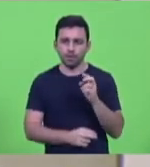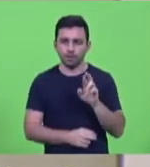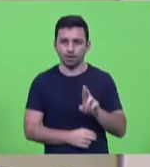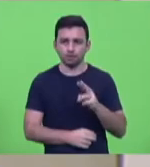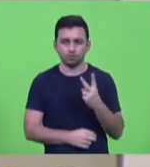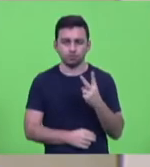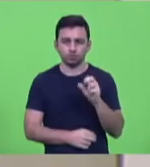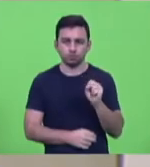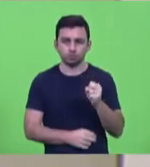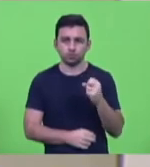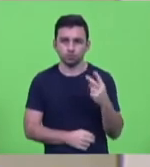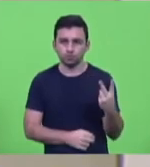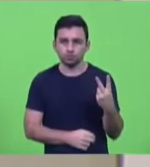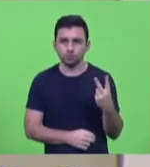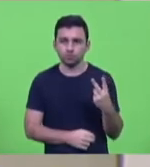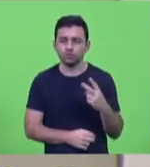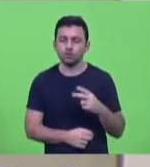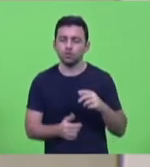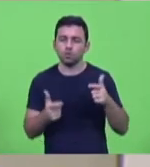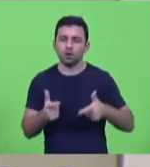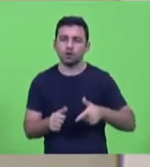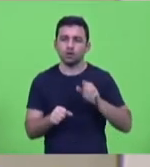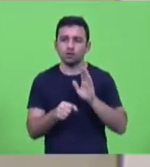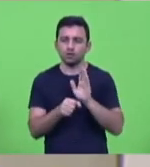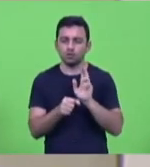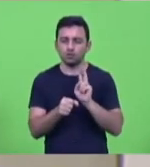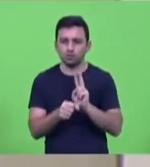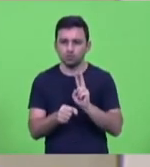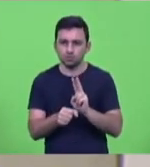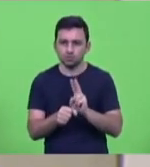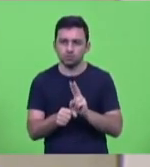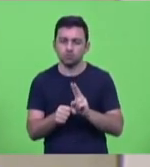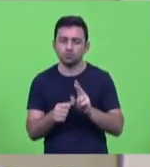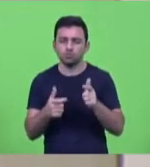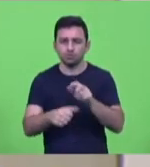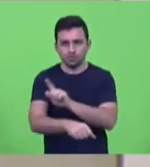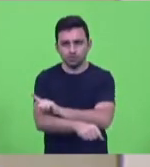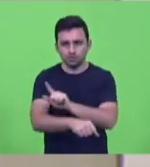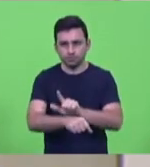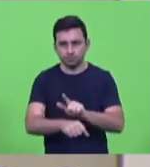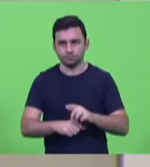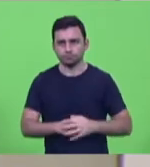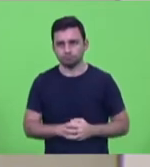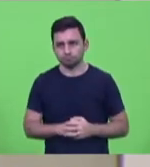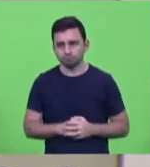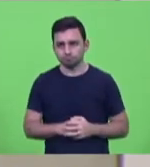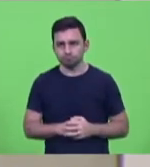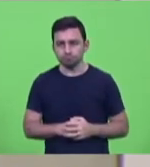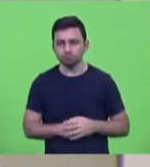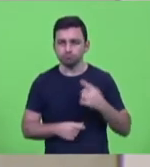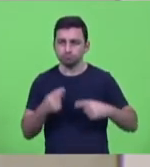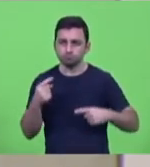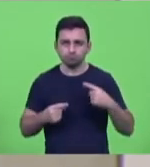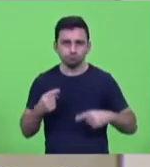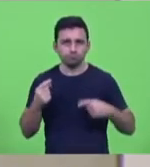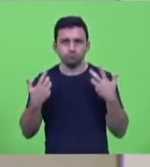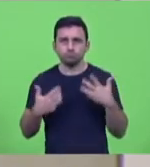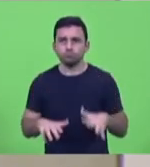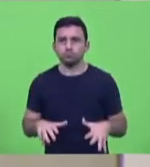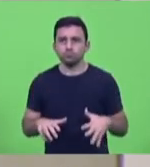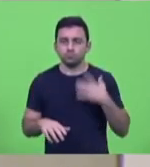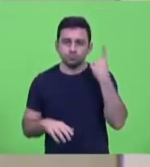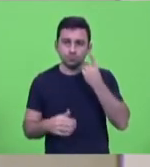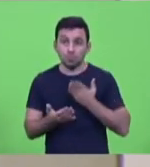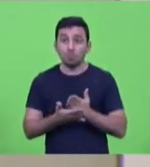BR-282, distrito dos Índios, no município de Lages, em discussão. Não havendo quem queira discutir, em votação. Deputados que